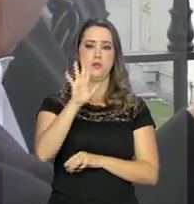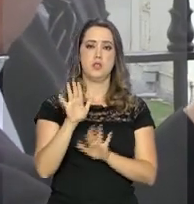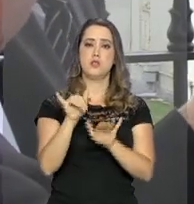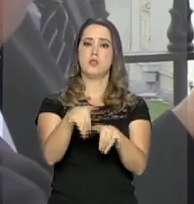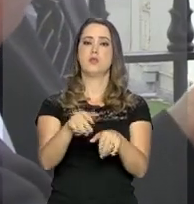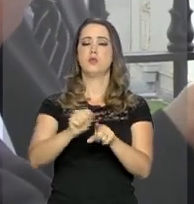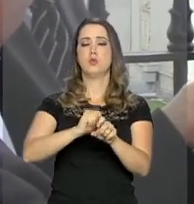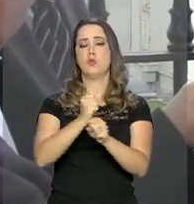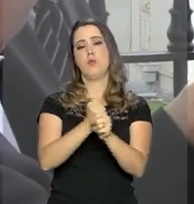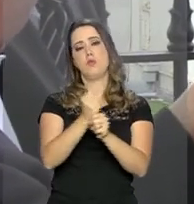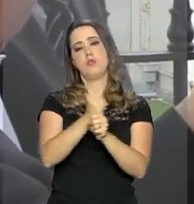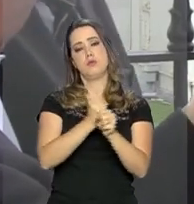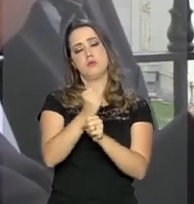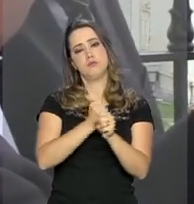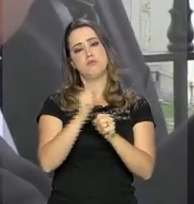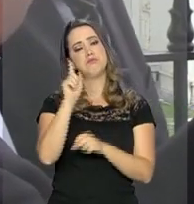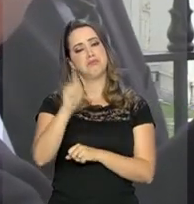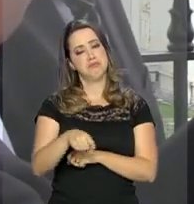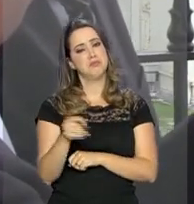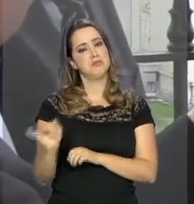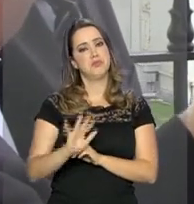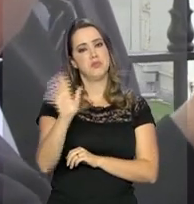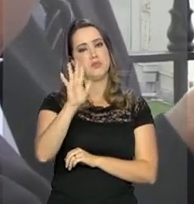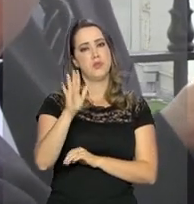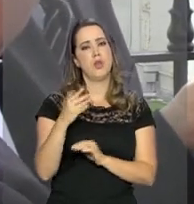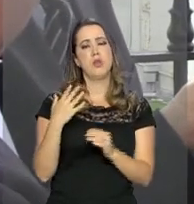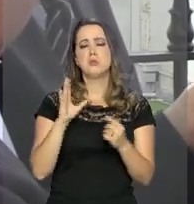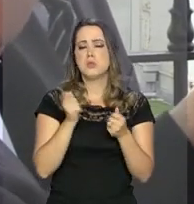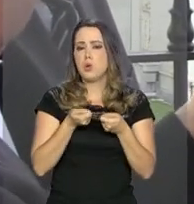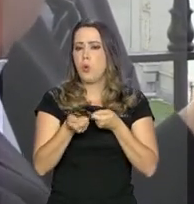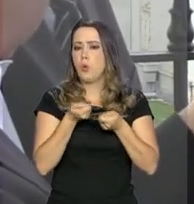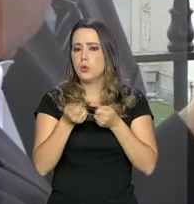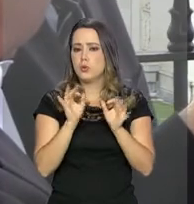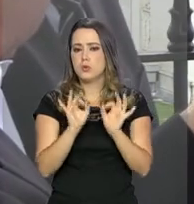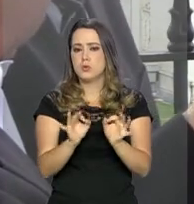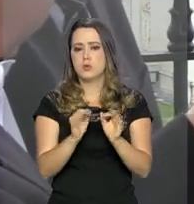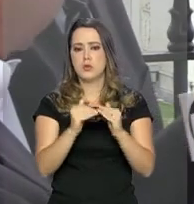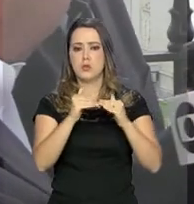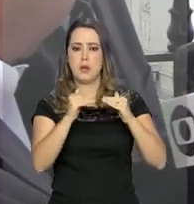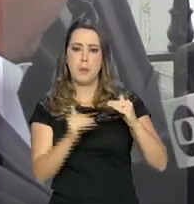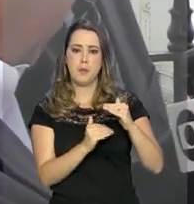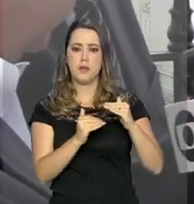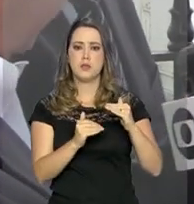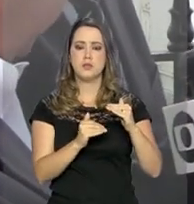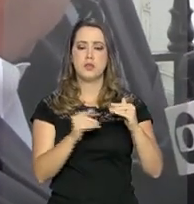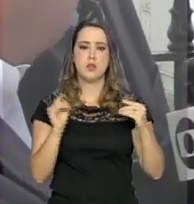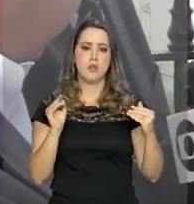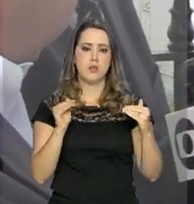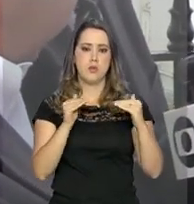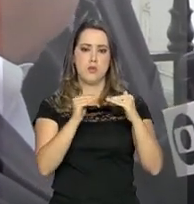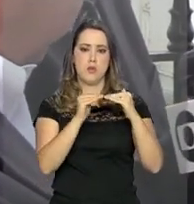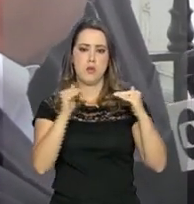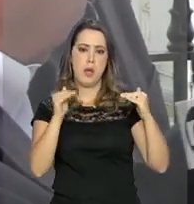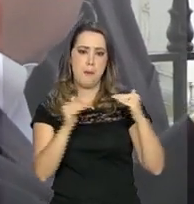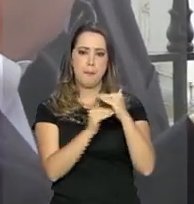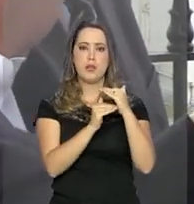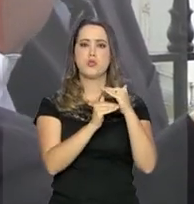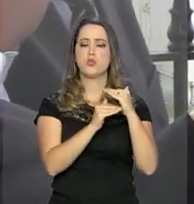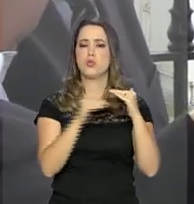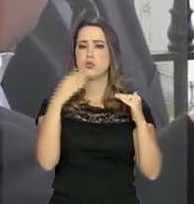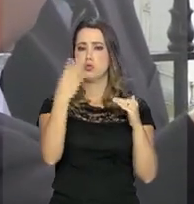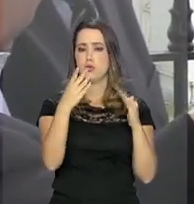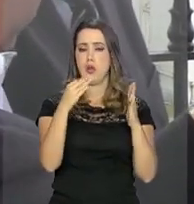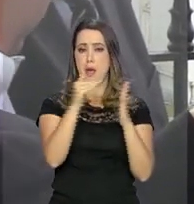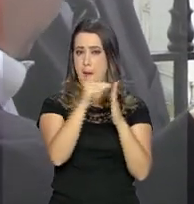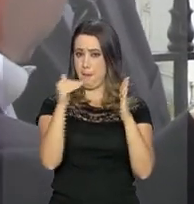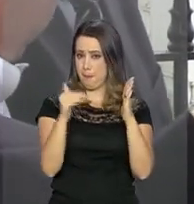do ano, a inflação deste ano, é uma inflação que está contida, controlada e abaixo da meta. Abaixo da meta, abaixo de 4,5. Essa é a